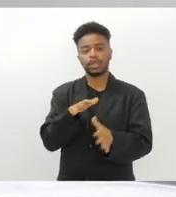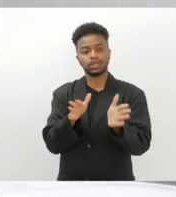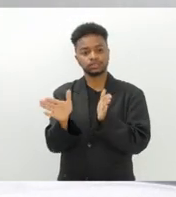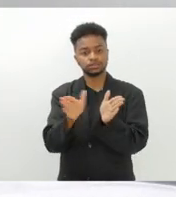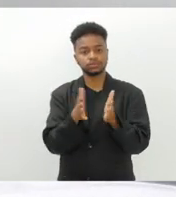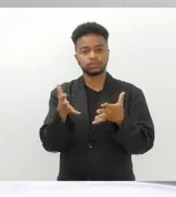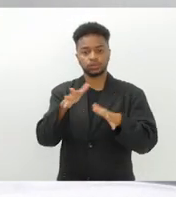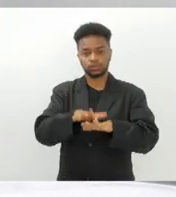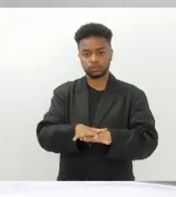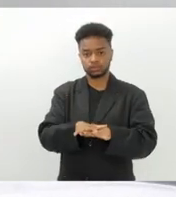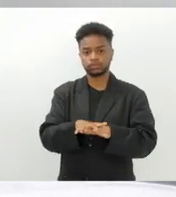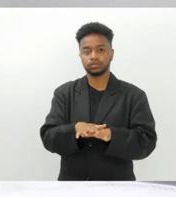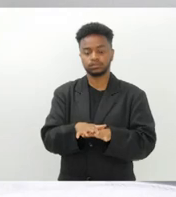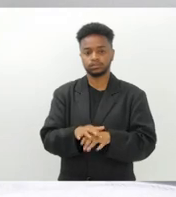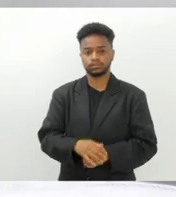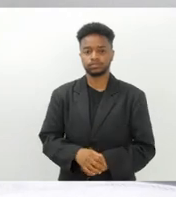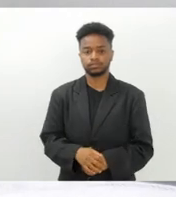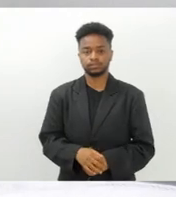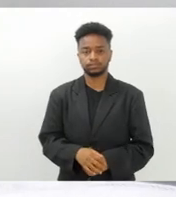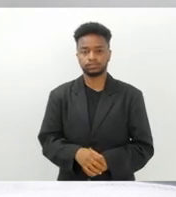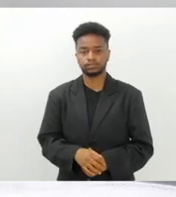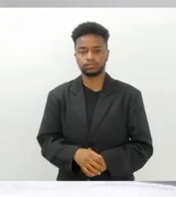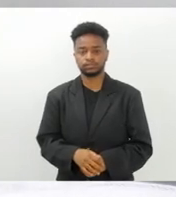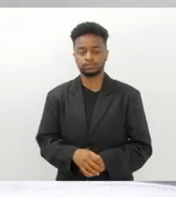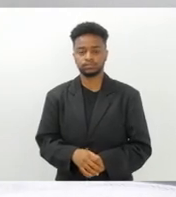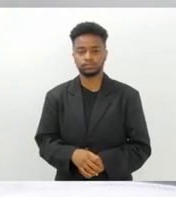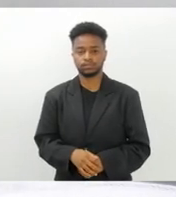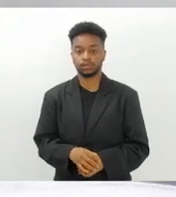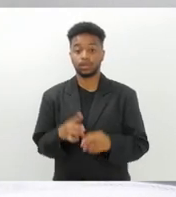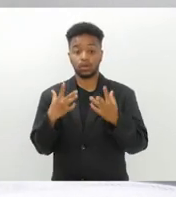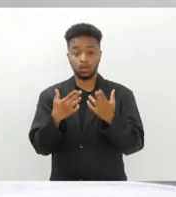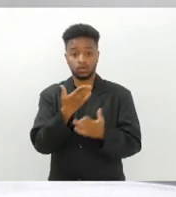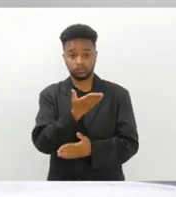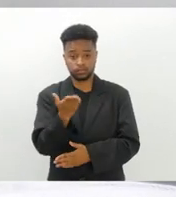inclusão. Inclusive, foi bem dito aqui